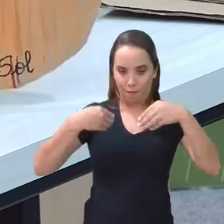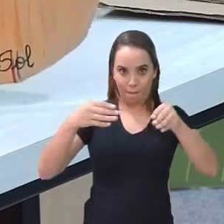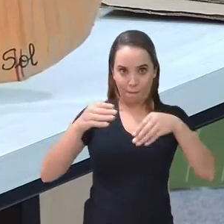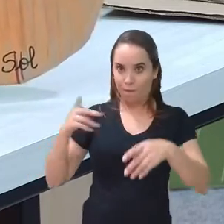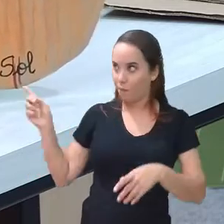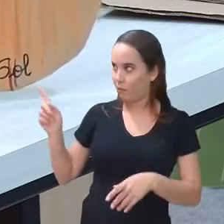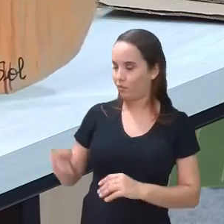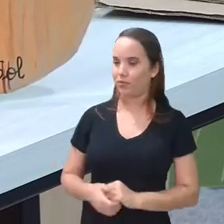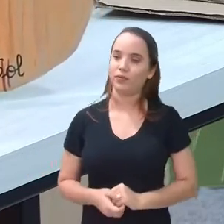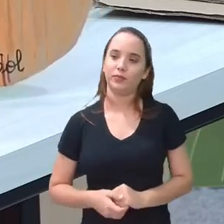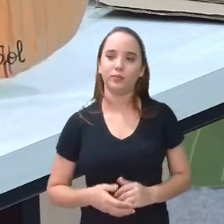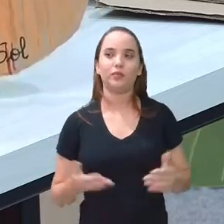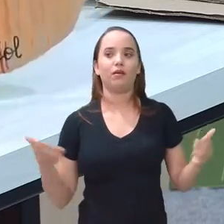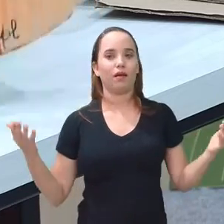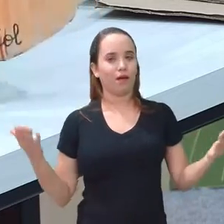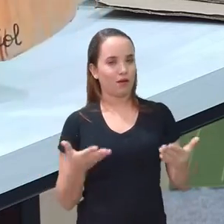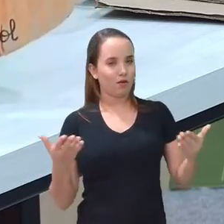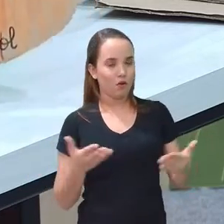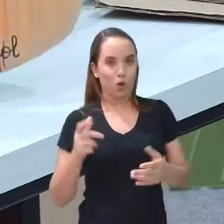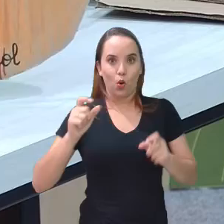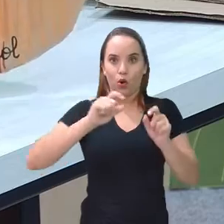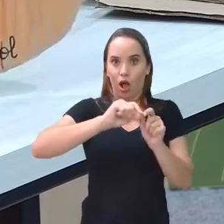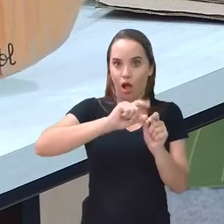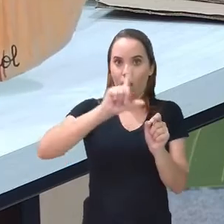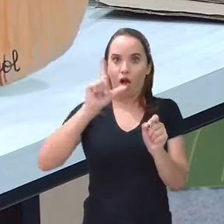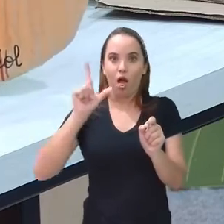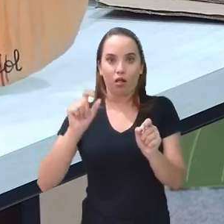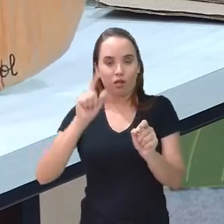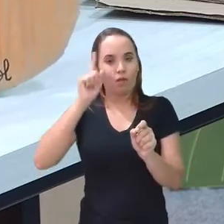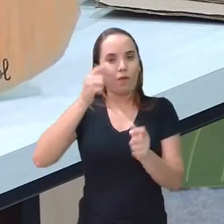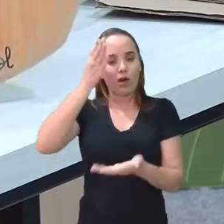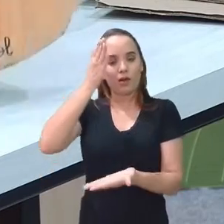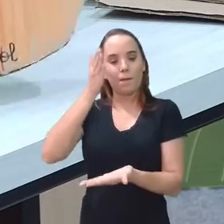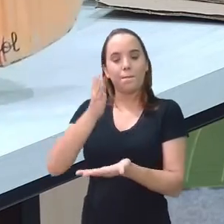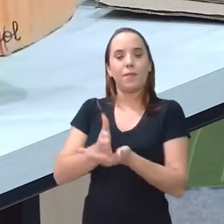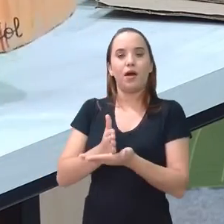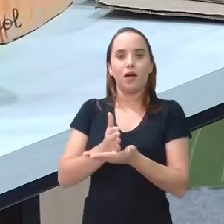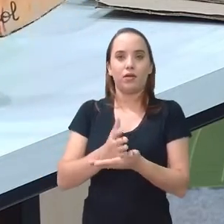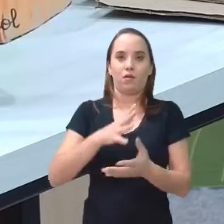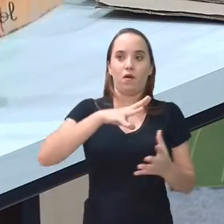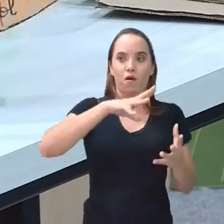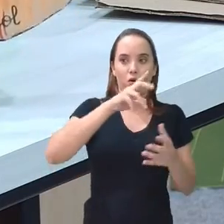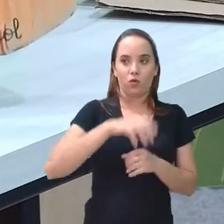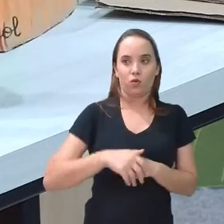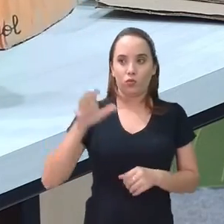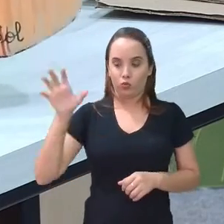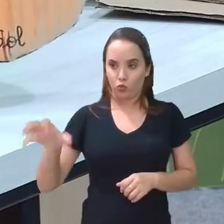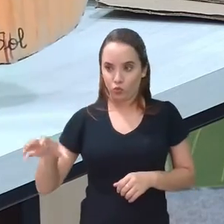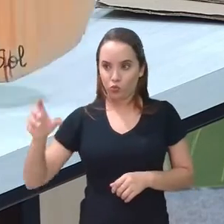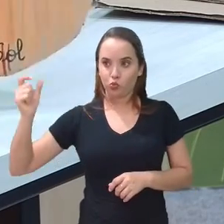Agora a lua está entre o sol, segurar aqui,